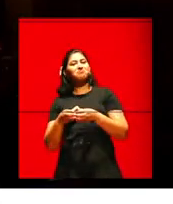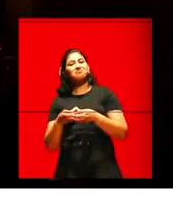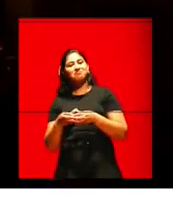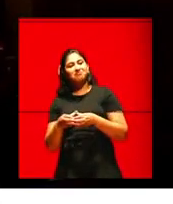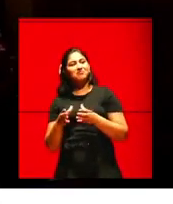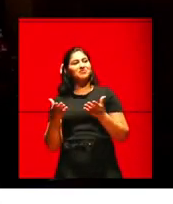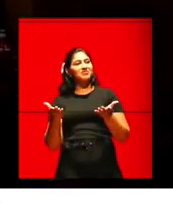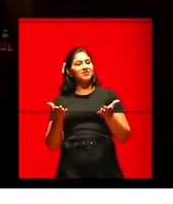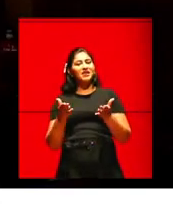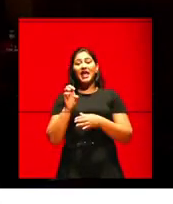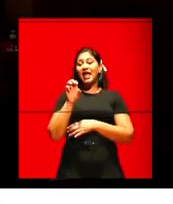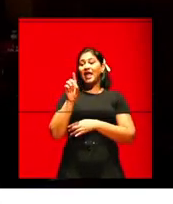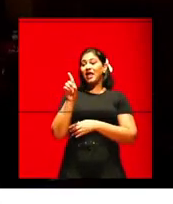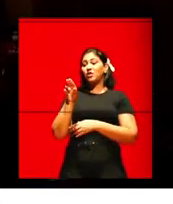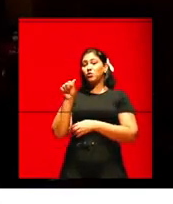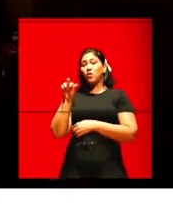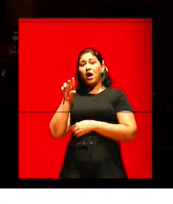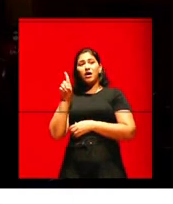Cadê o Eduardo Lima e Silva?